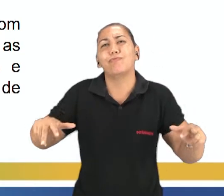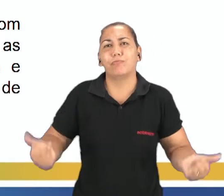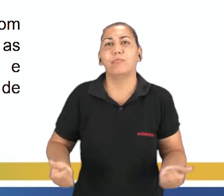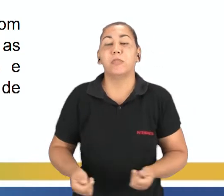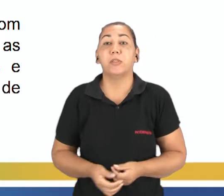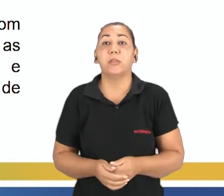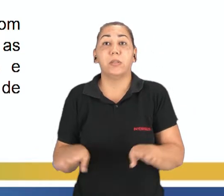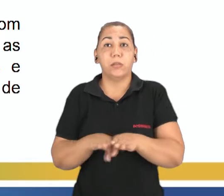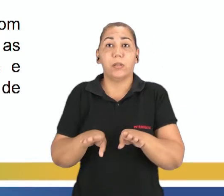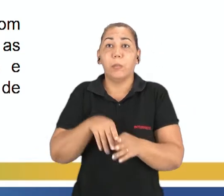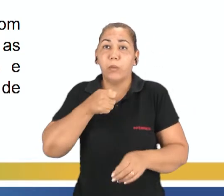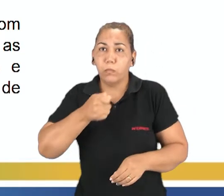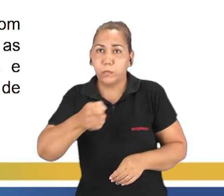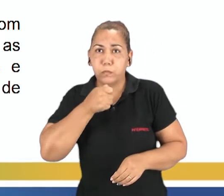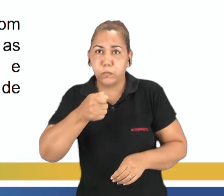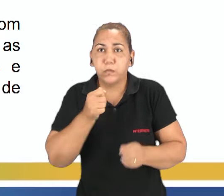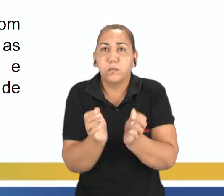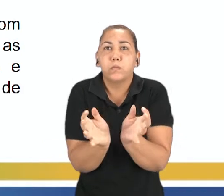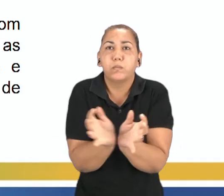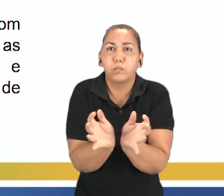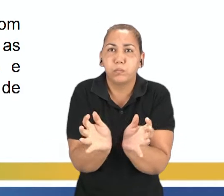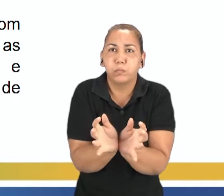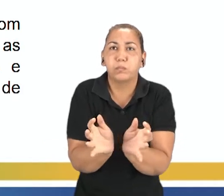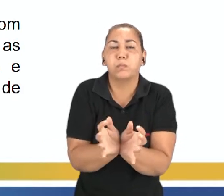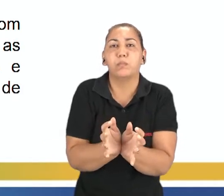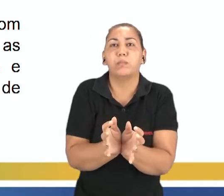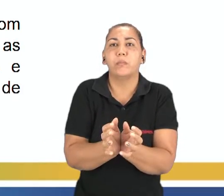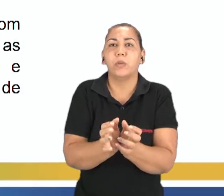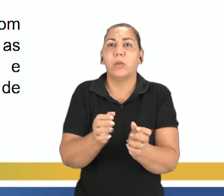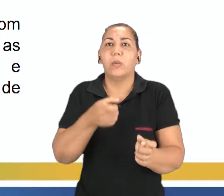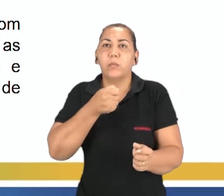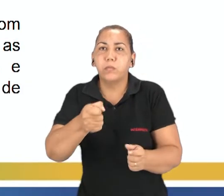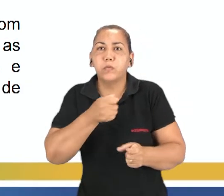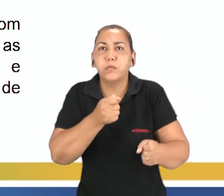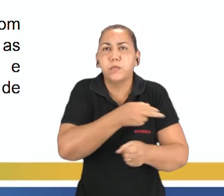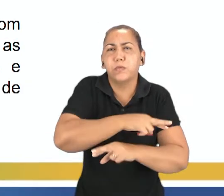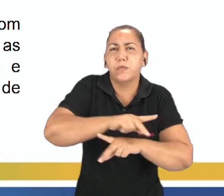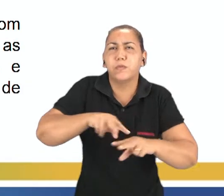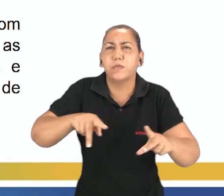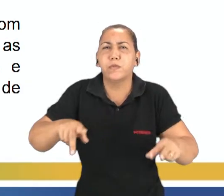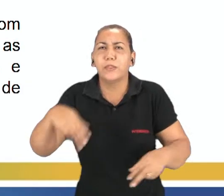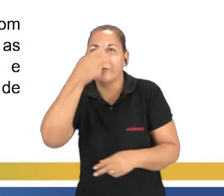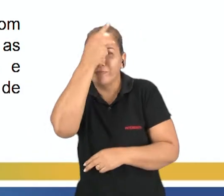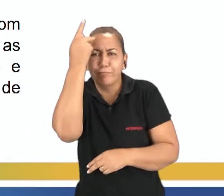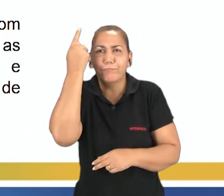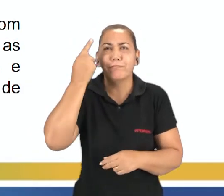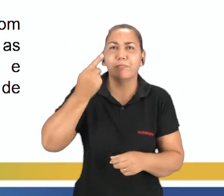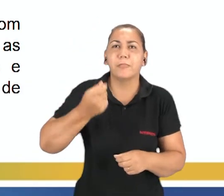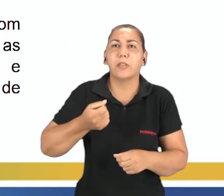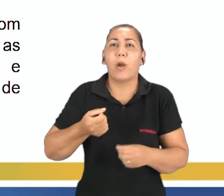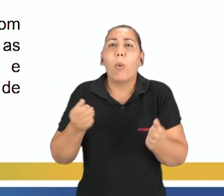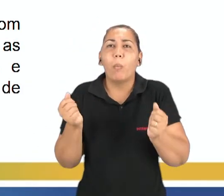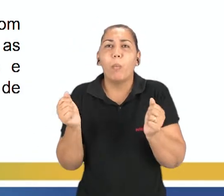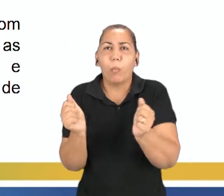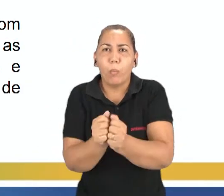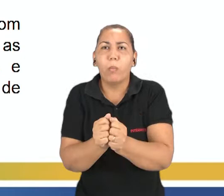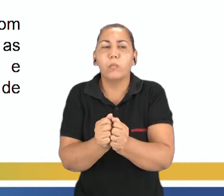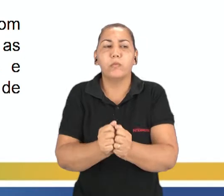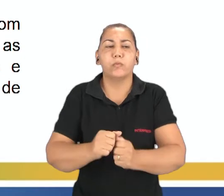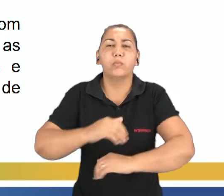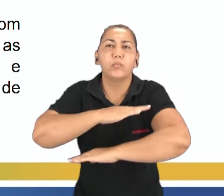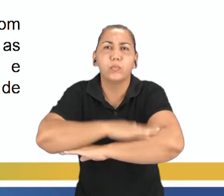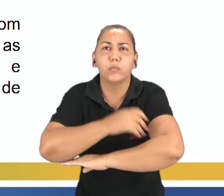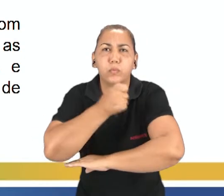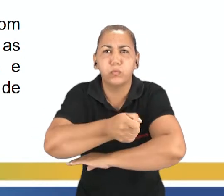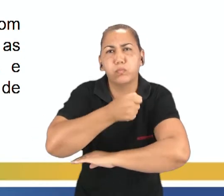em grupo, conhecida como coletiva de imprensa, que é realizada com diversos jornalistas simultaneamente que se revezam